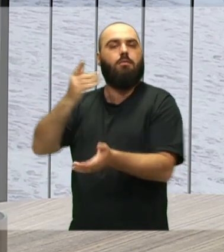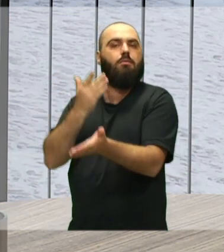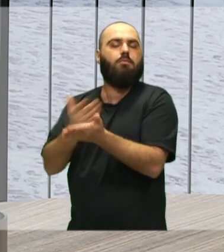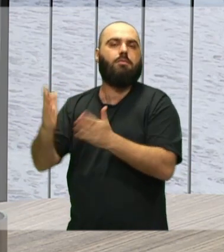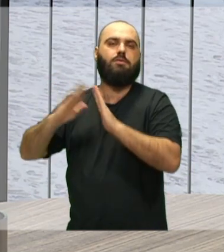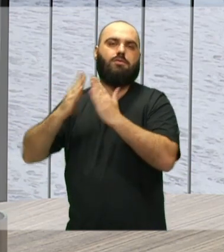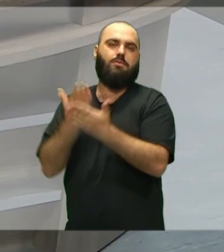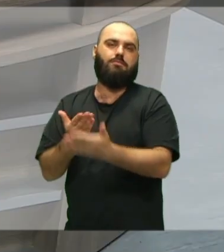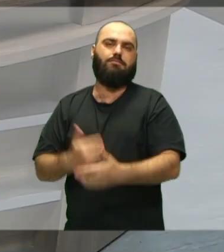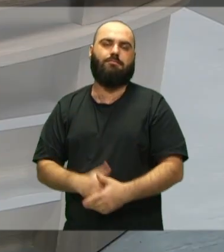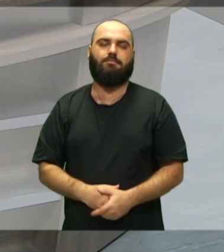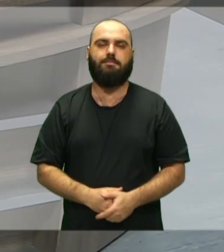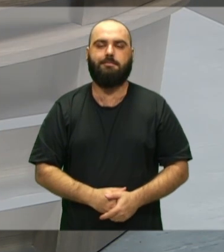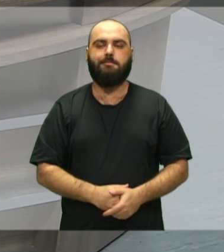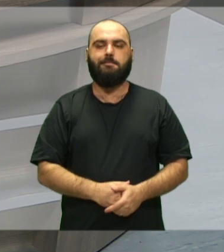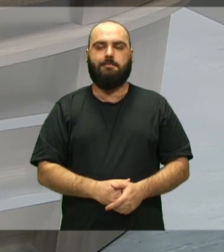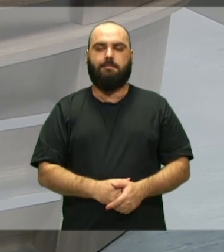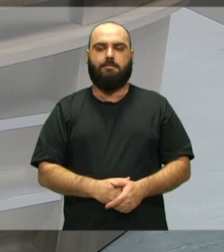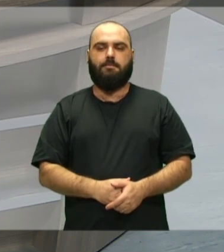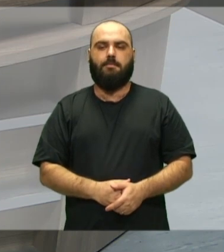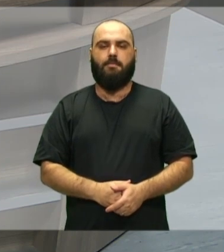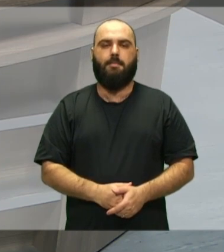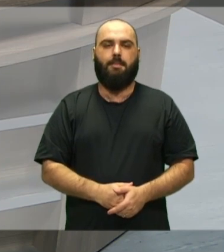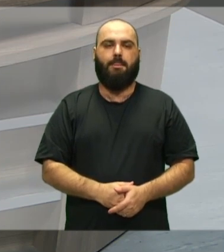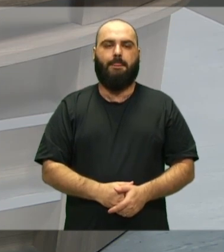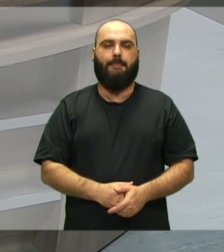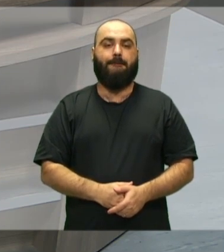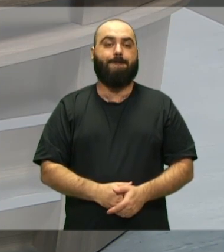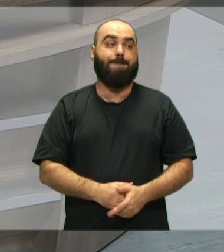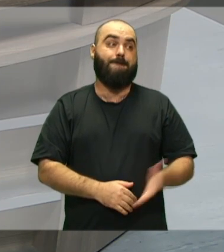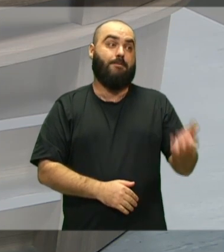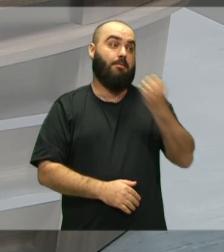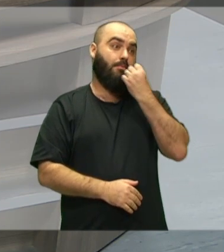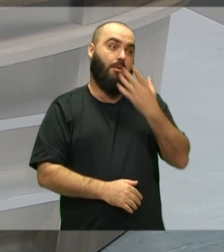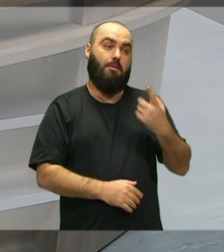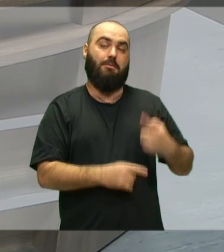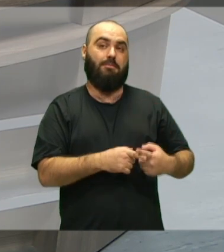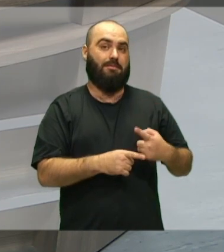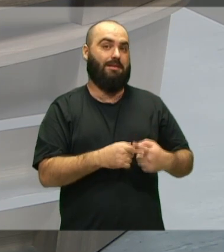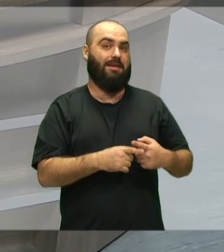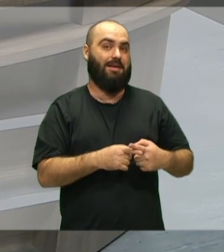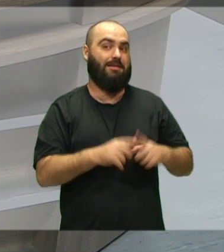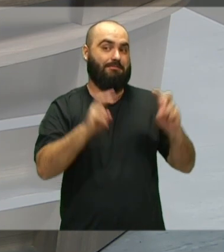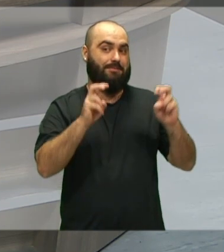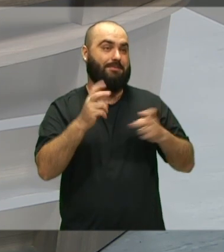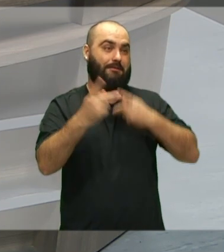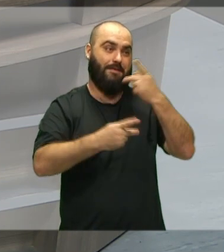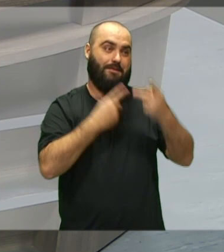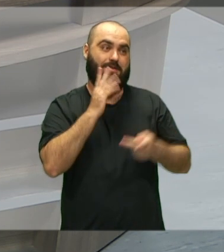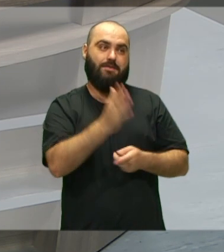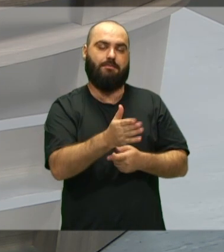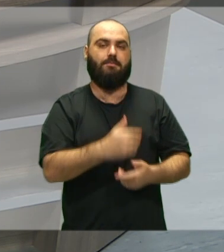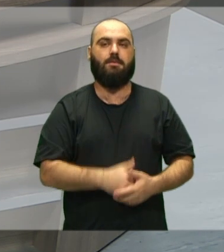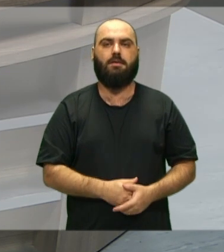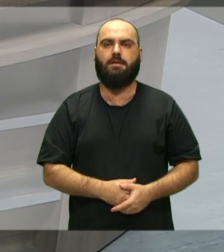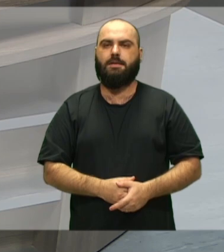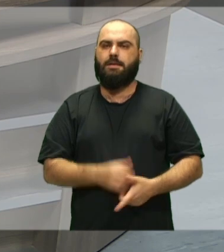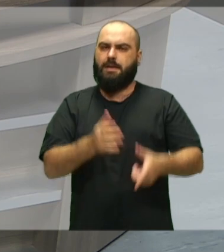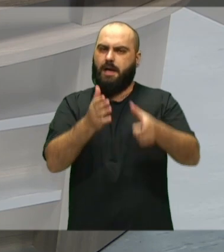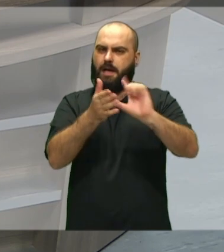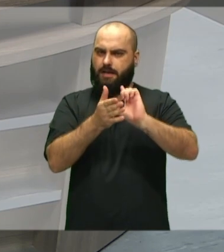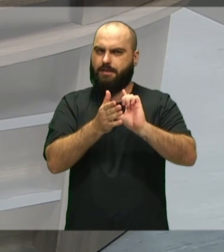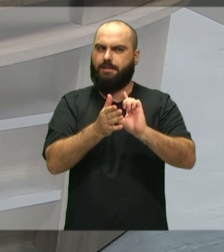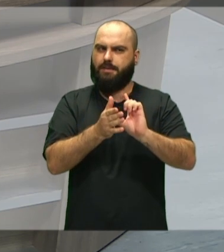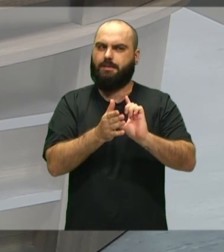né? E foi muito bom que a gente adiantou essa parte, né? Mas assim, ainda antes da gente fechar o primeiro bloco, eu queria